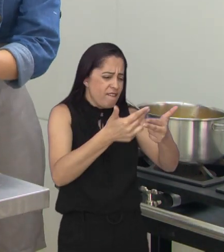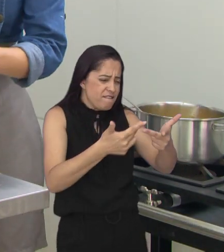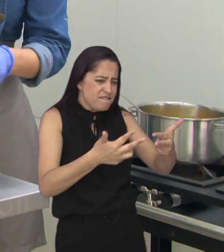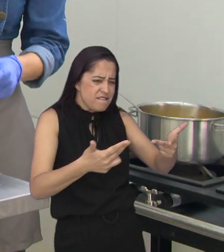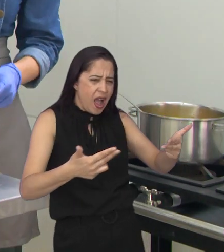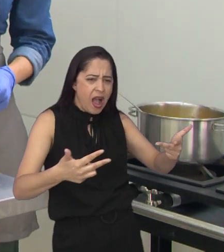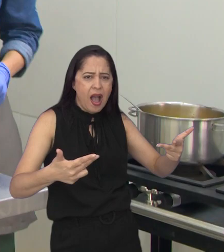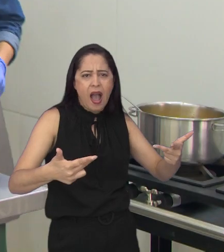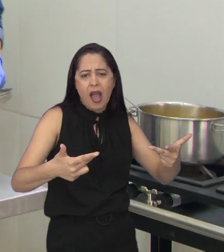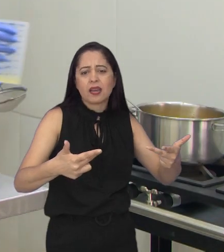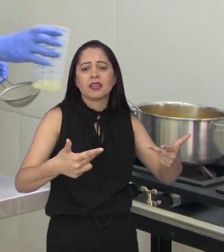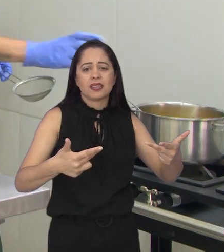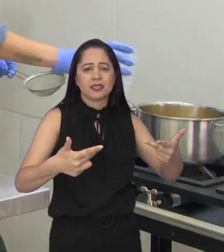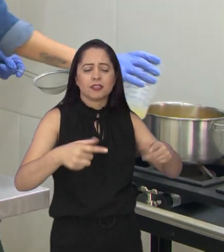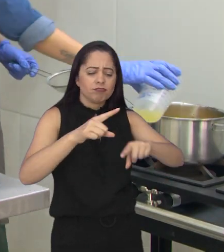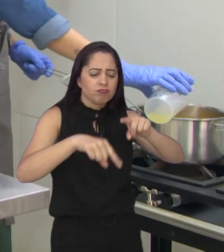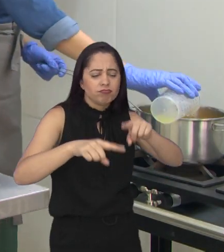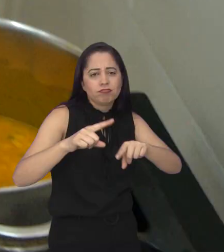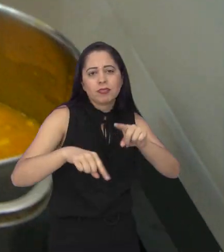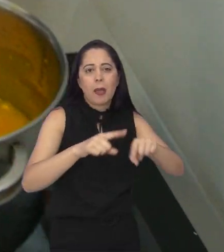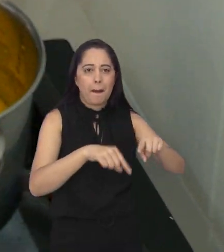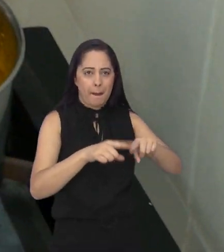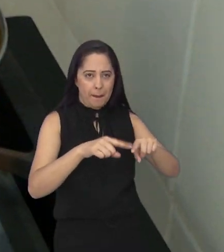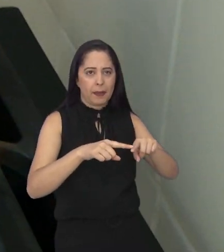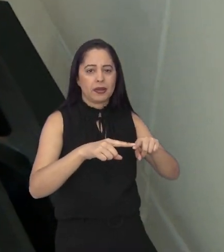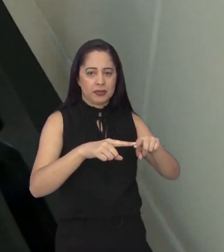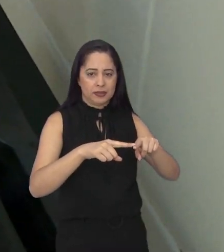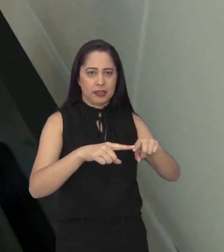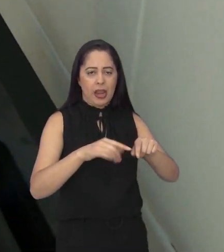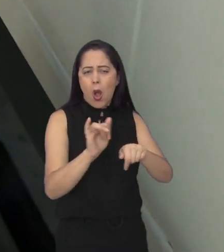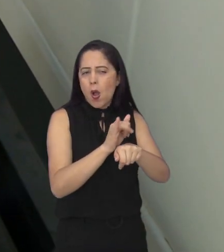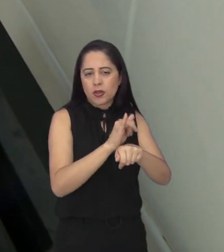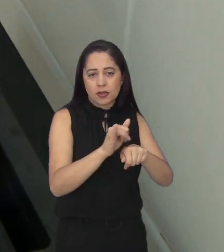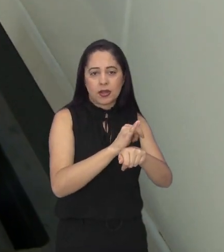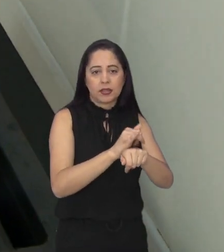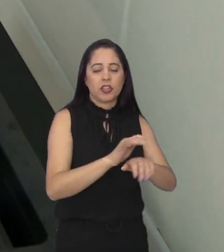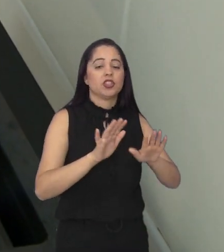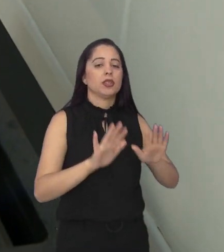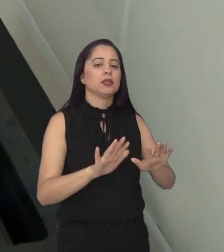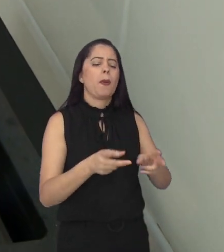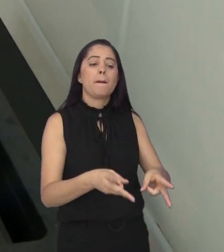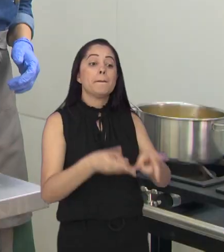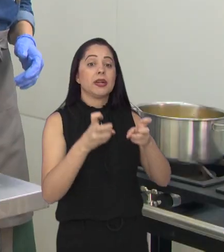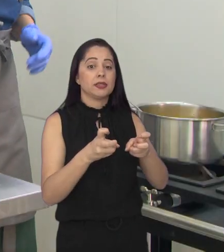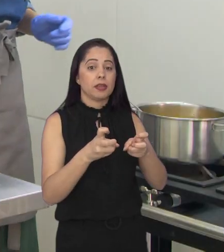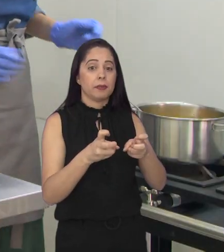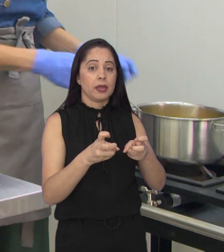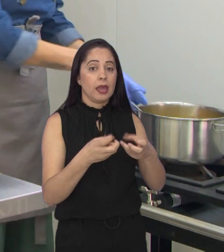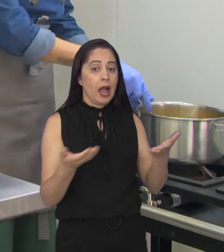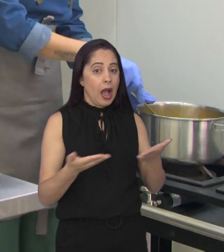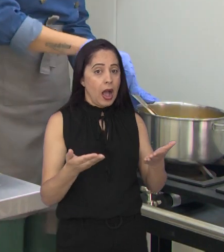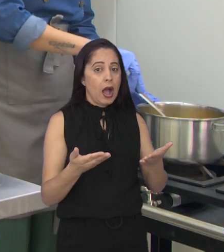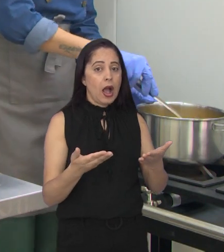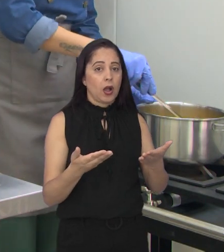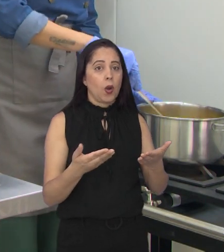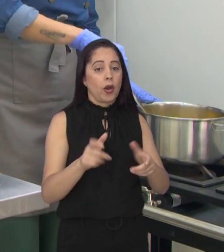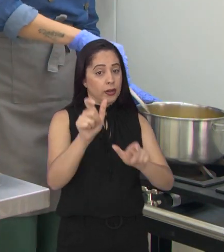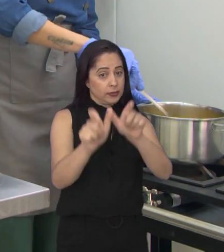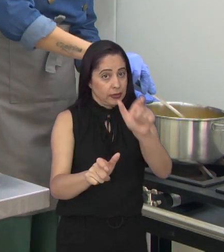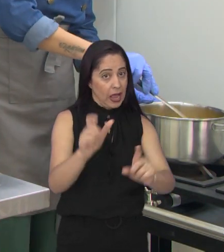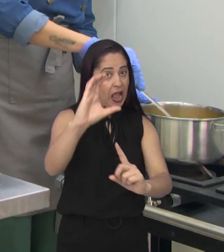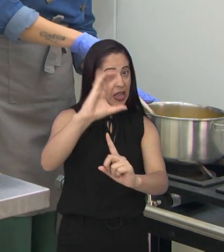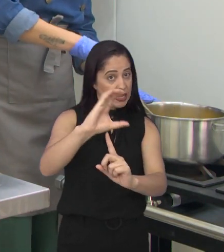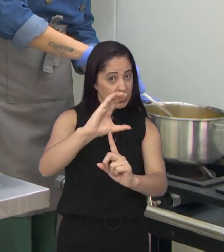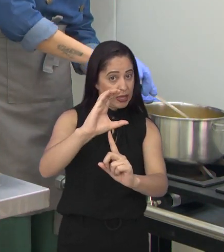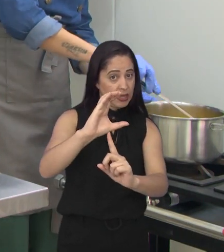você consegue fazer diversas personalizações na área da gastronomia, né? Então a gente viu que tem a possibilidade, hoje